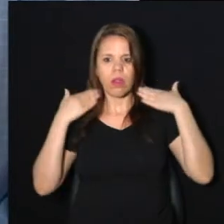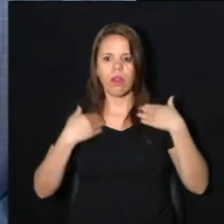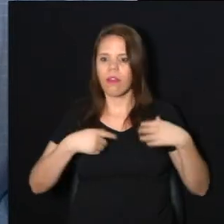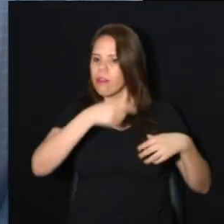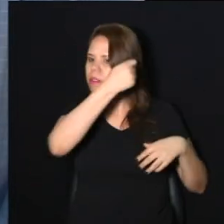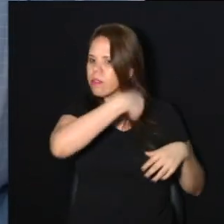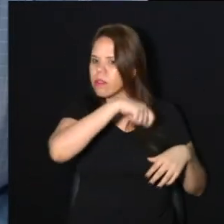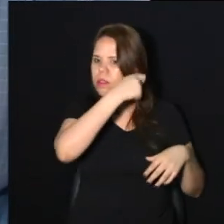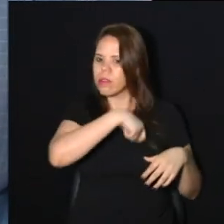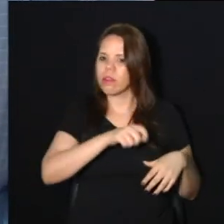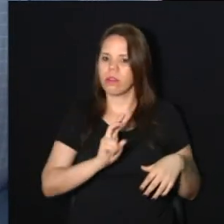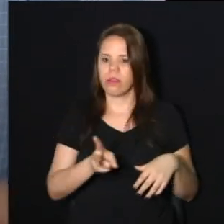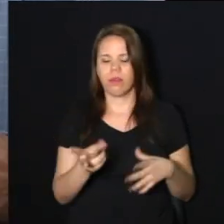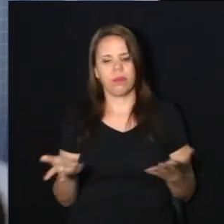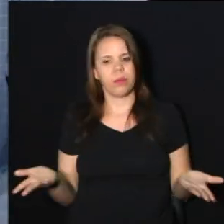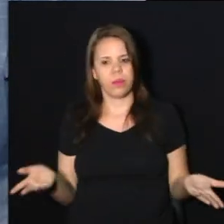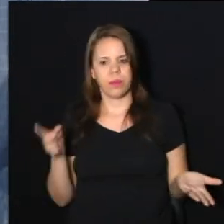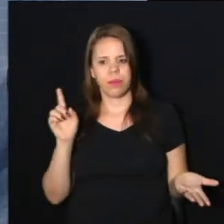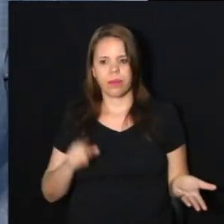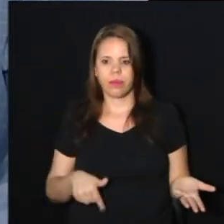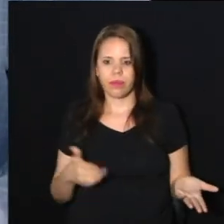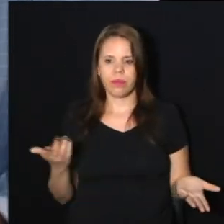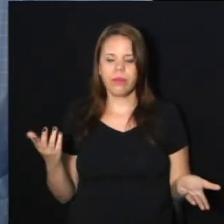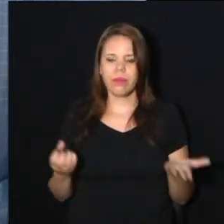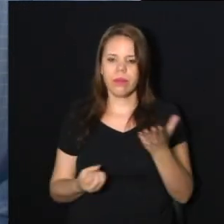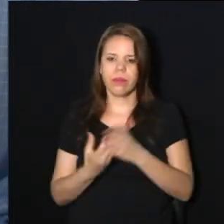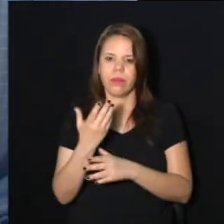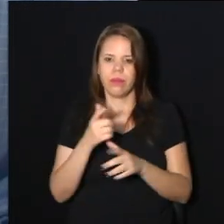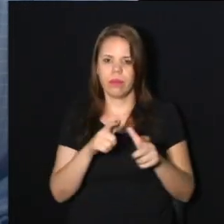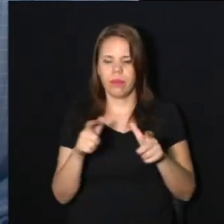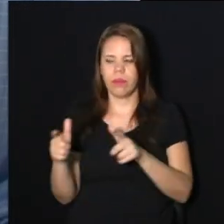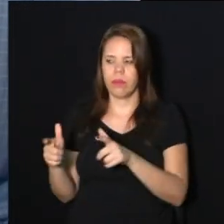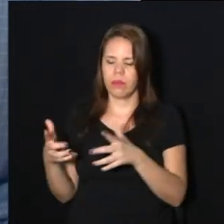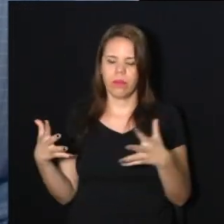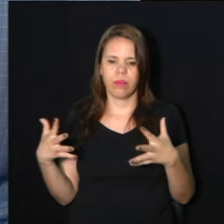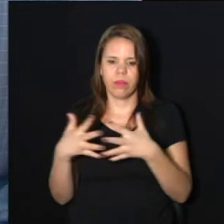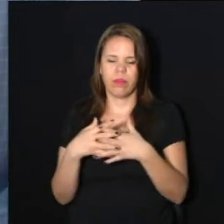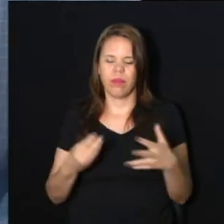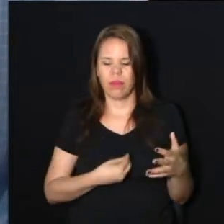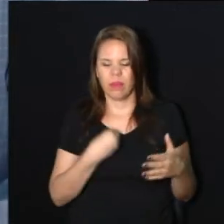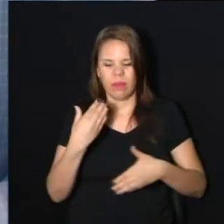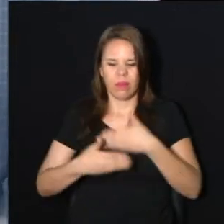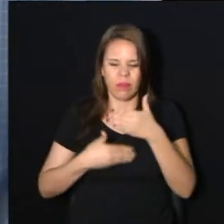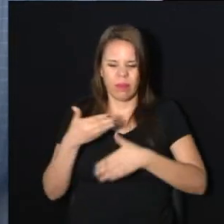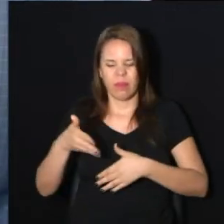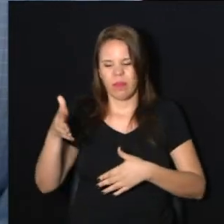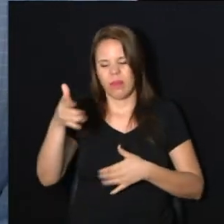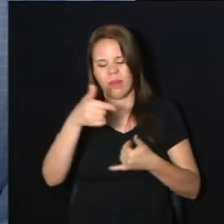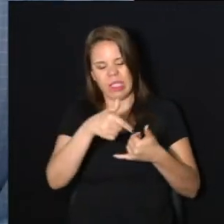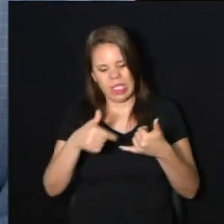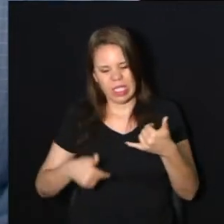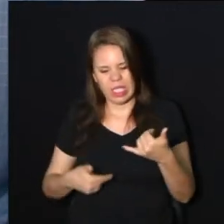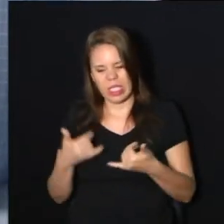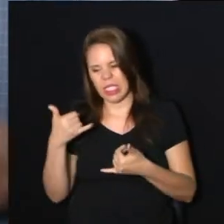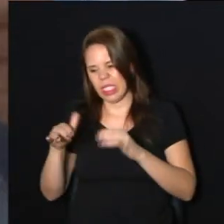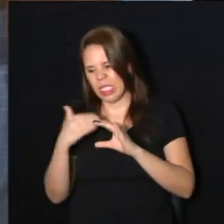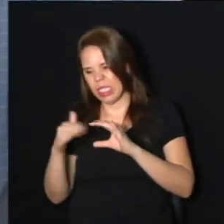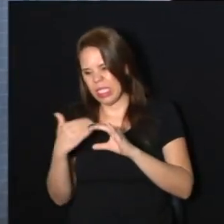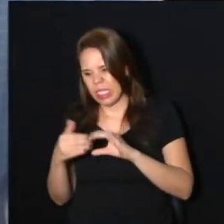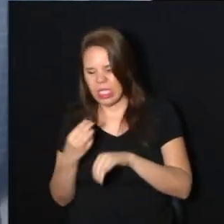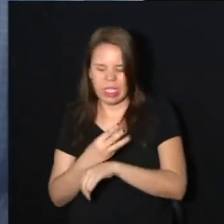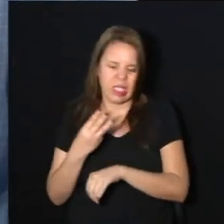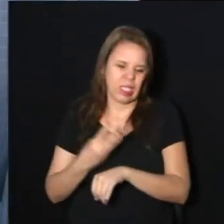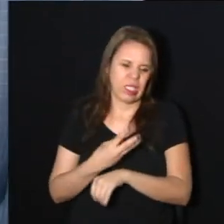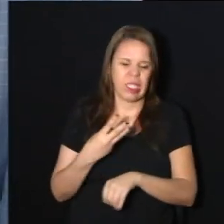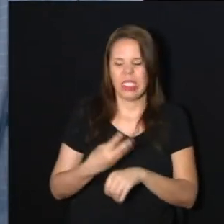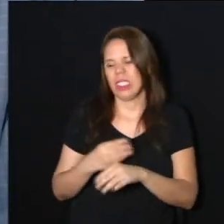o tempo todo. E isso, no meio dessa confusão em que a gente vive, com o celular tocando, mensagem por WhatsApp